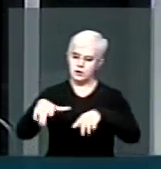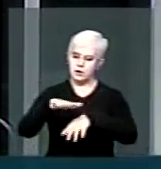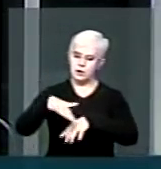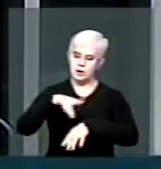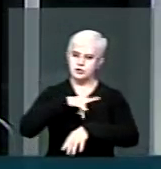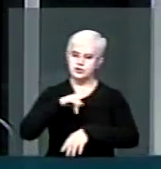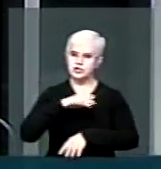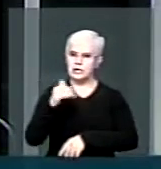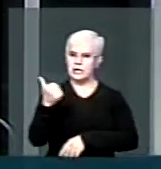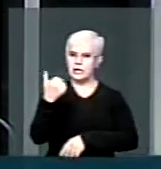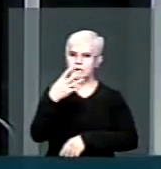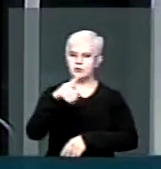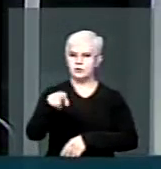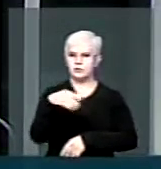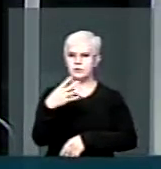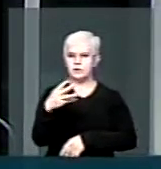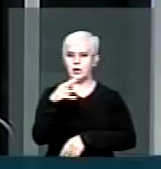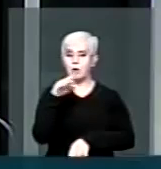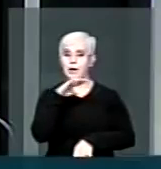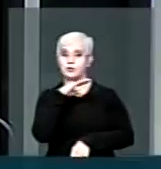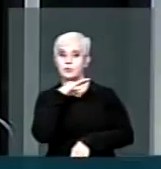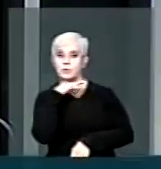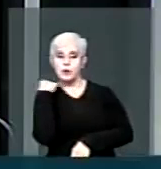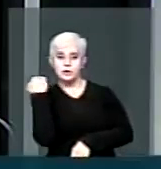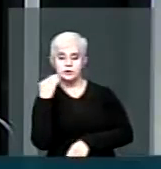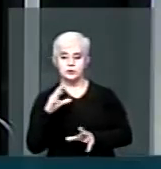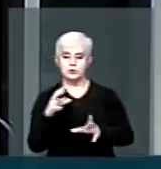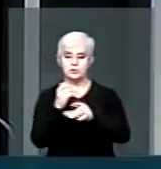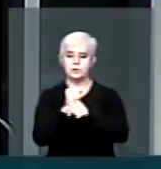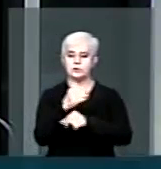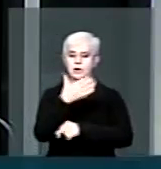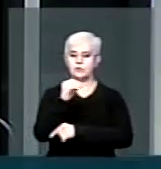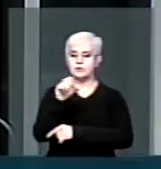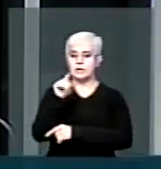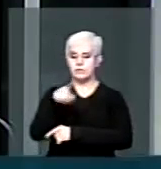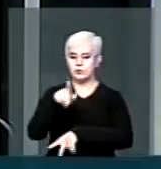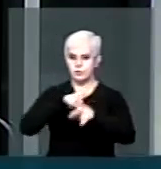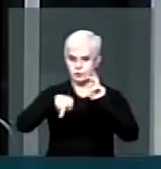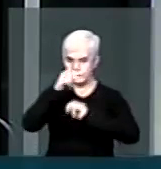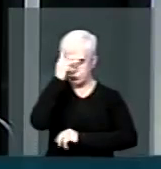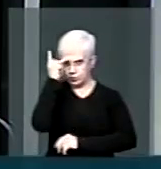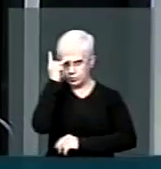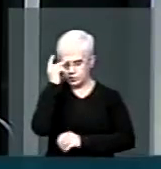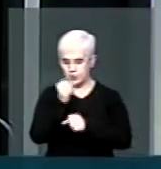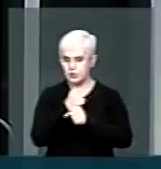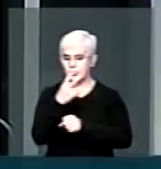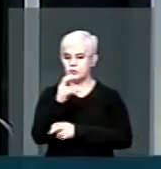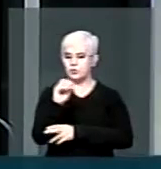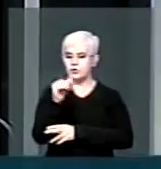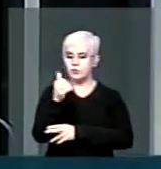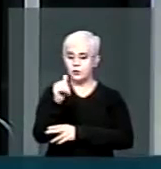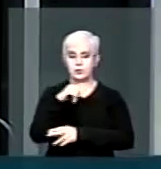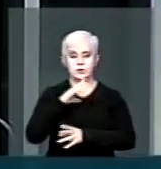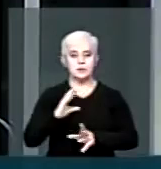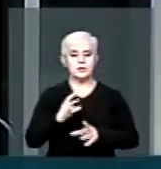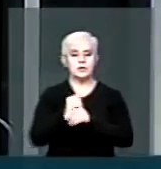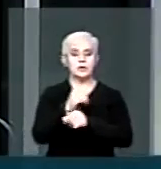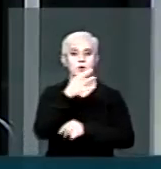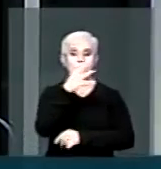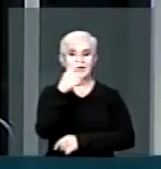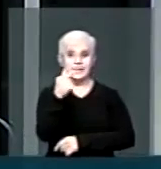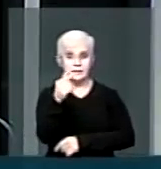de 14,4 mortes por 100 mil habitantes. Em 2011, chegou a 47.